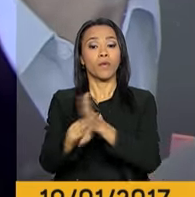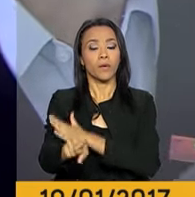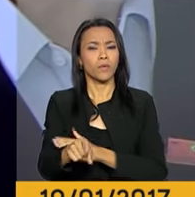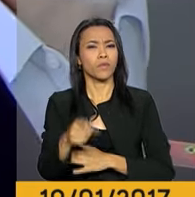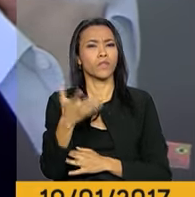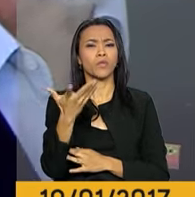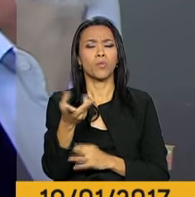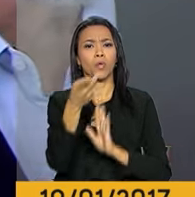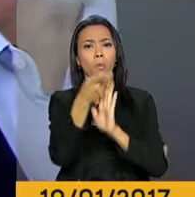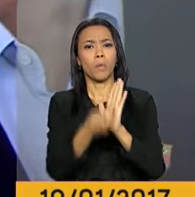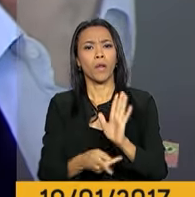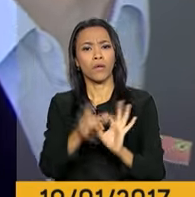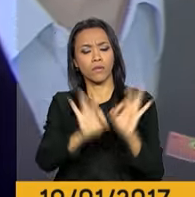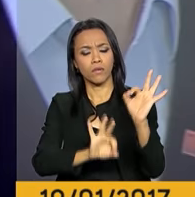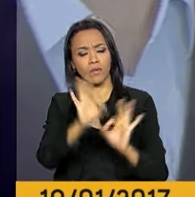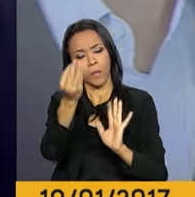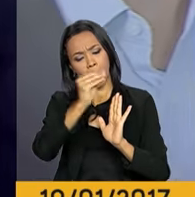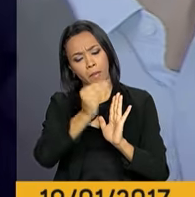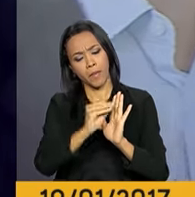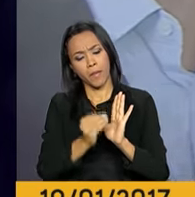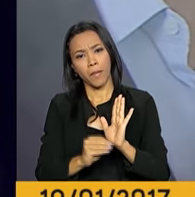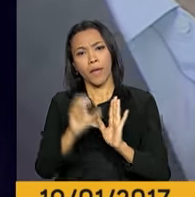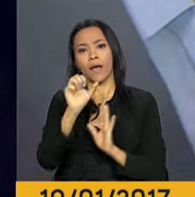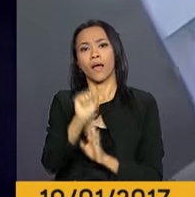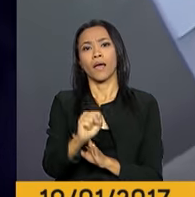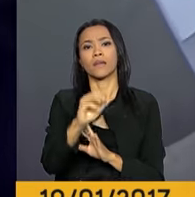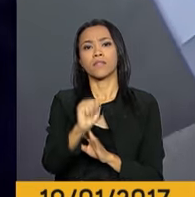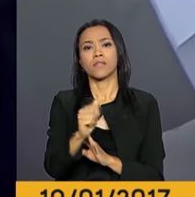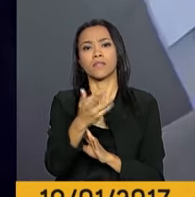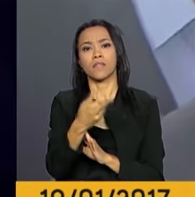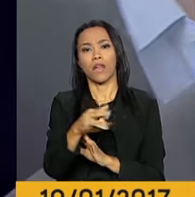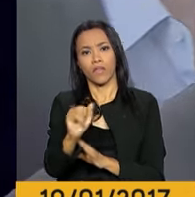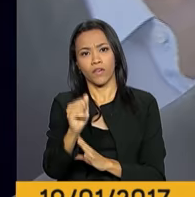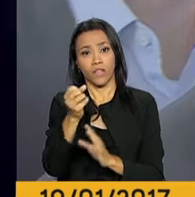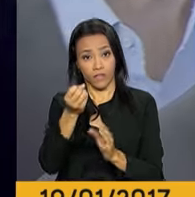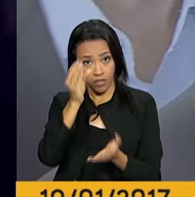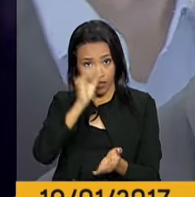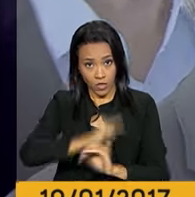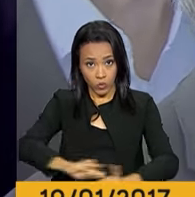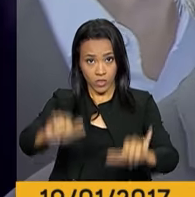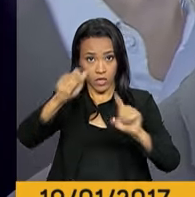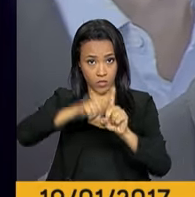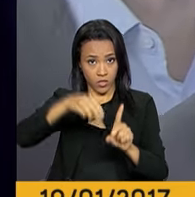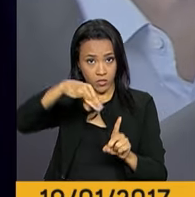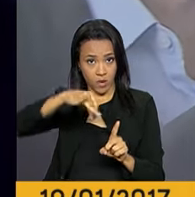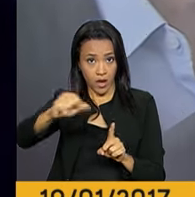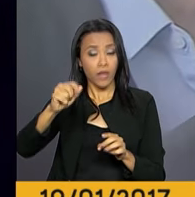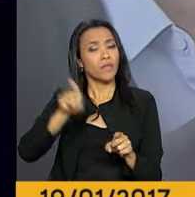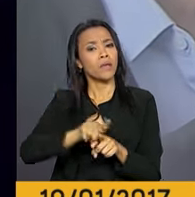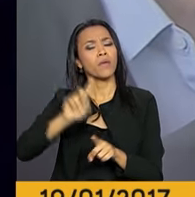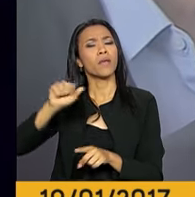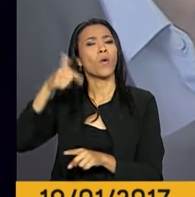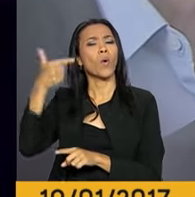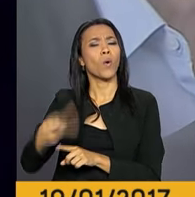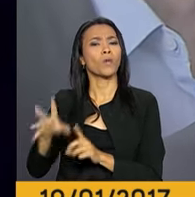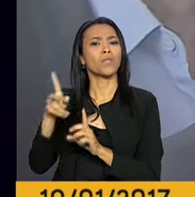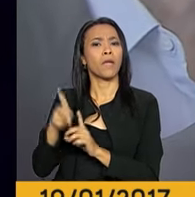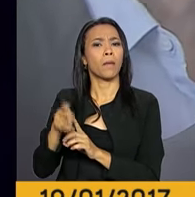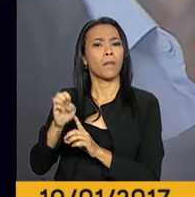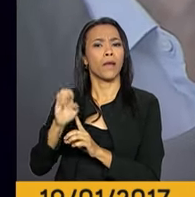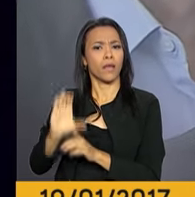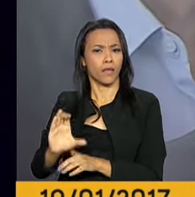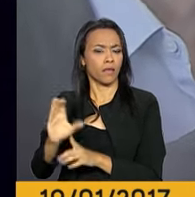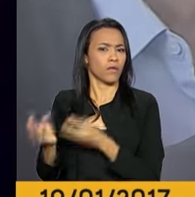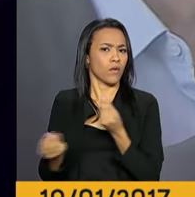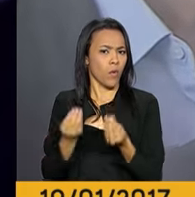plano Safra para ser lançado em meados de maio, com a aprovação da PEC dos gastos, dá para dizer que o volume deve crescer em torno de 6,5%